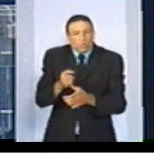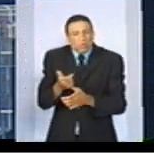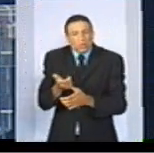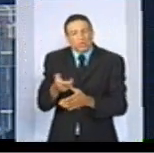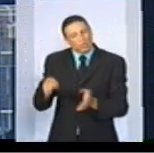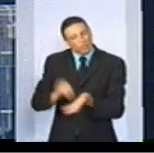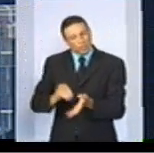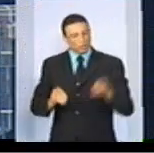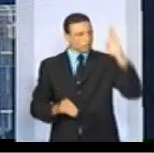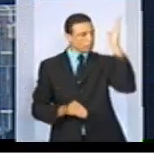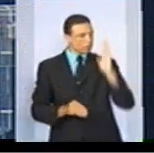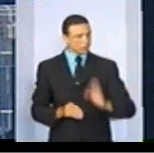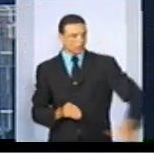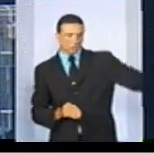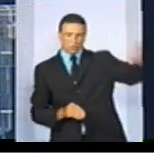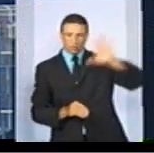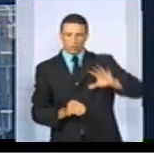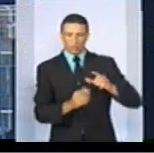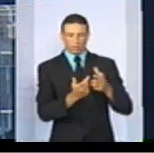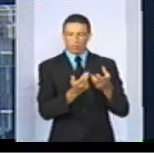se ver, se olhar,